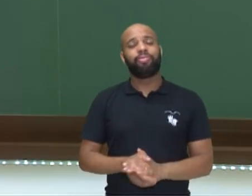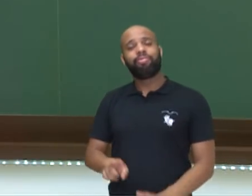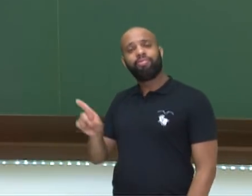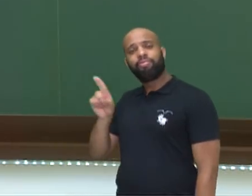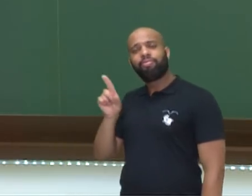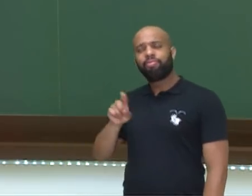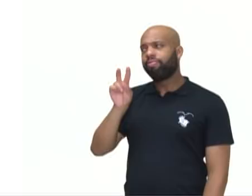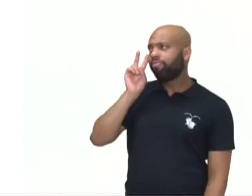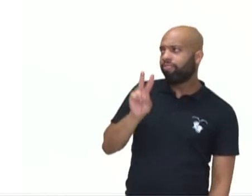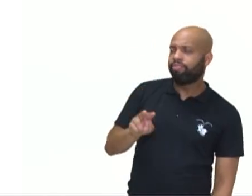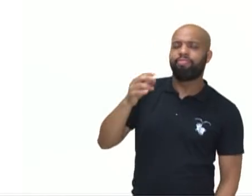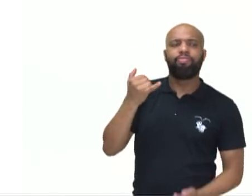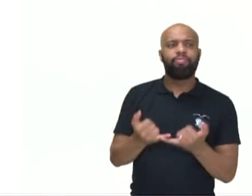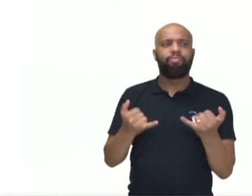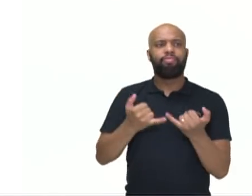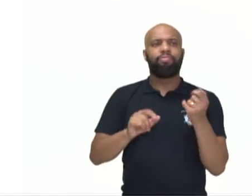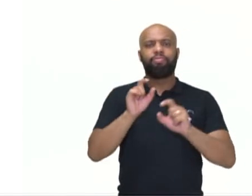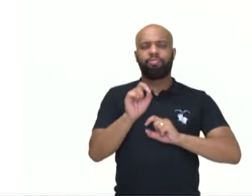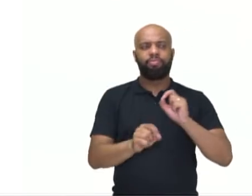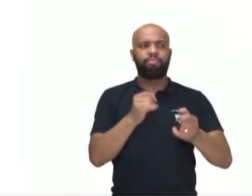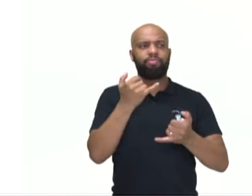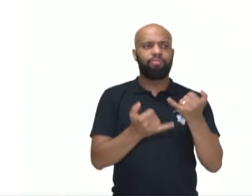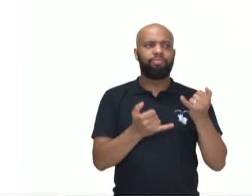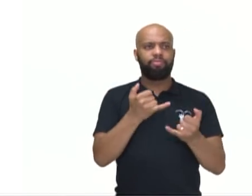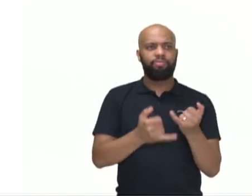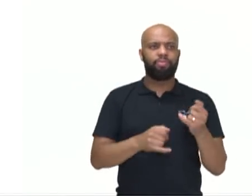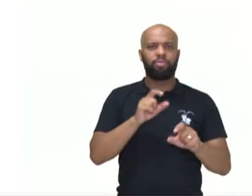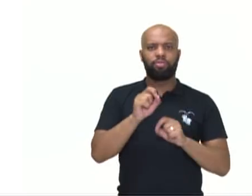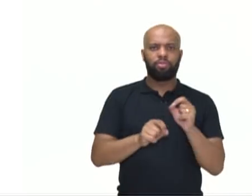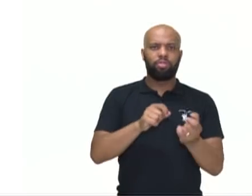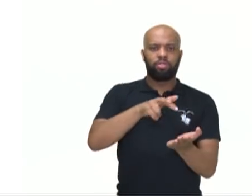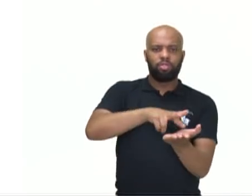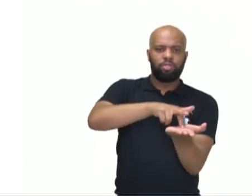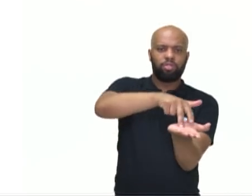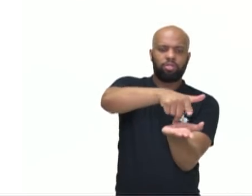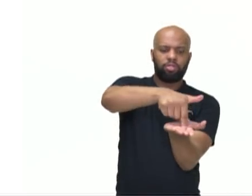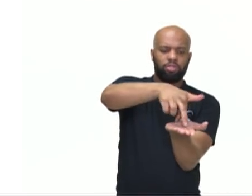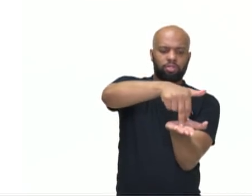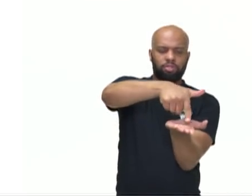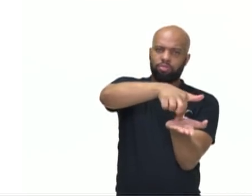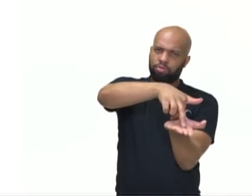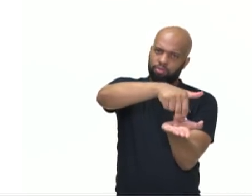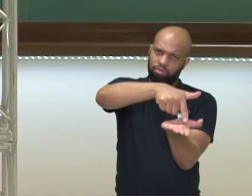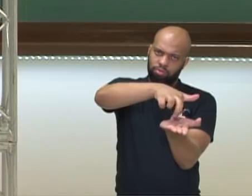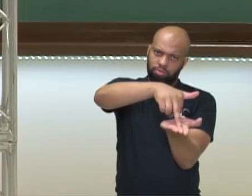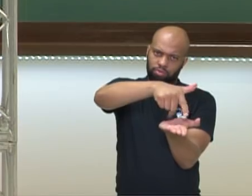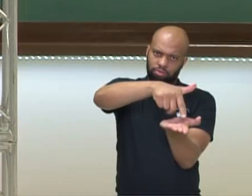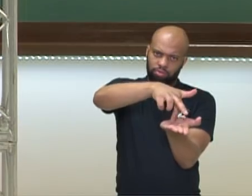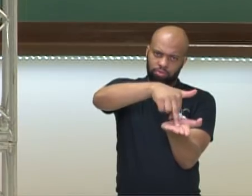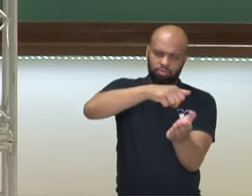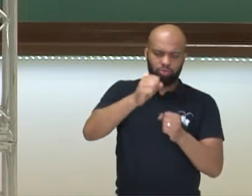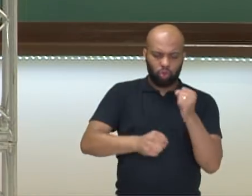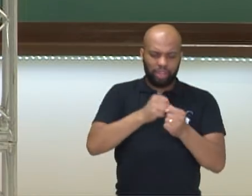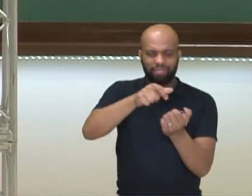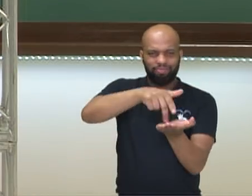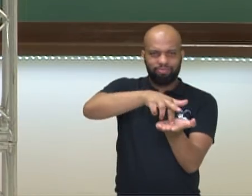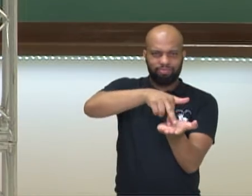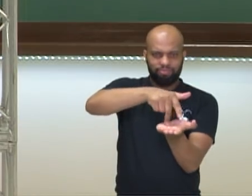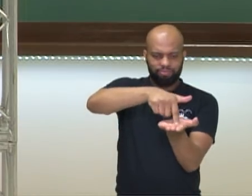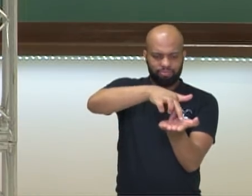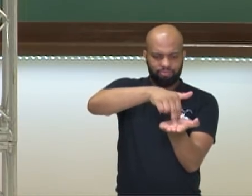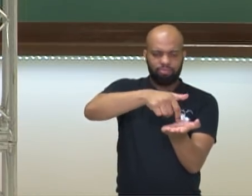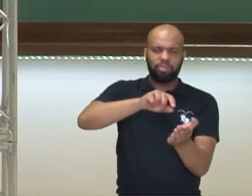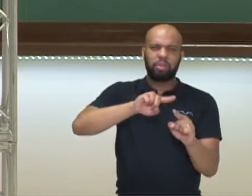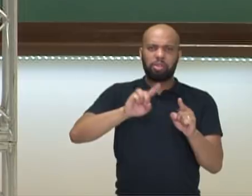Você olhando assim, ele parece até uma esteira de corrida, tá? Mas na verdade ele não é só uma esteira